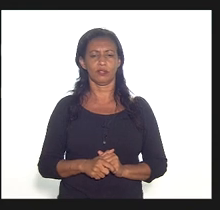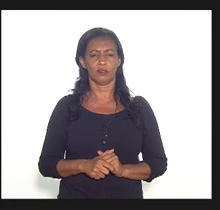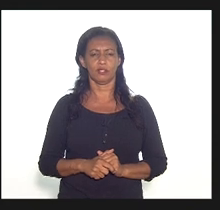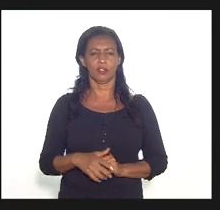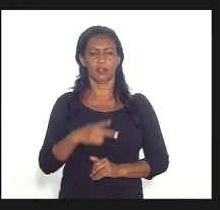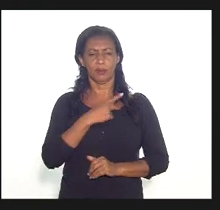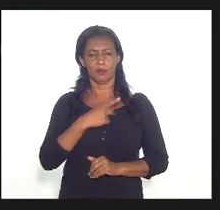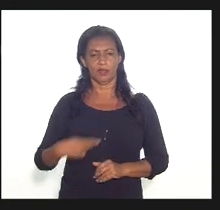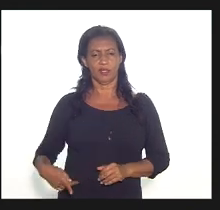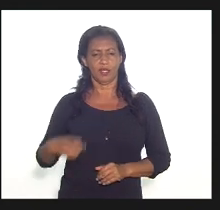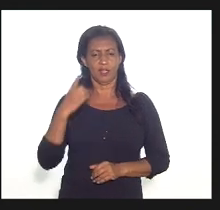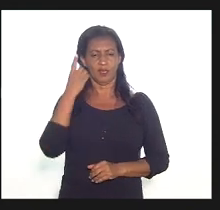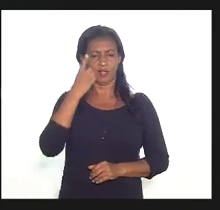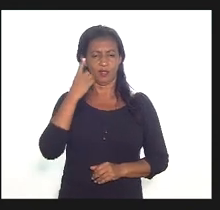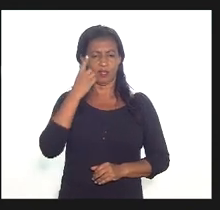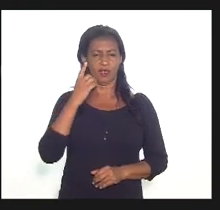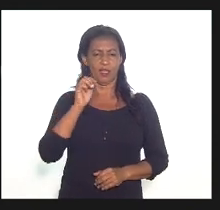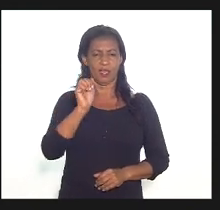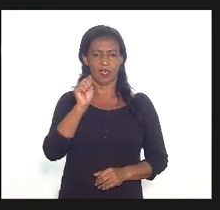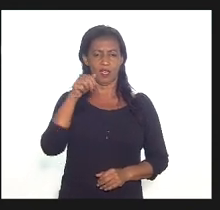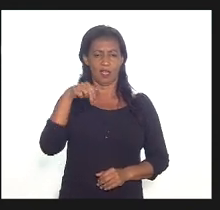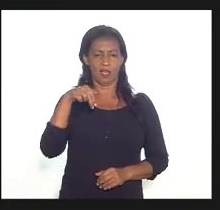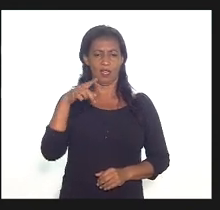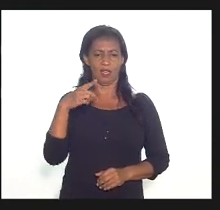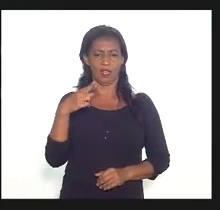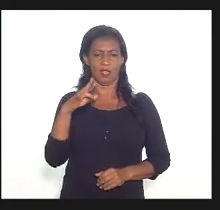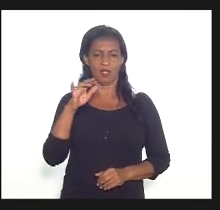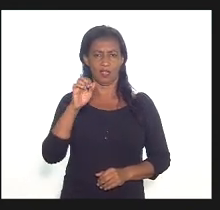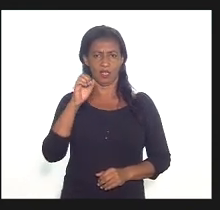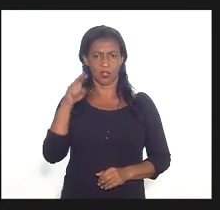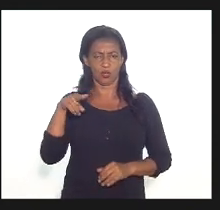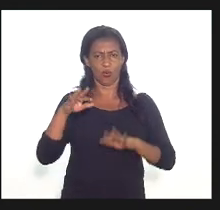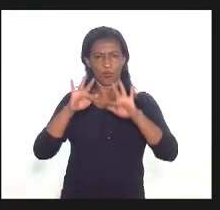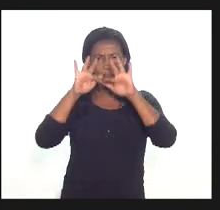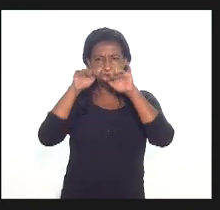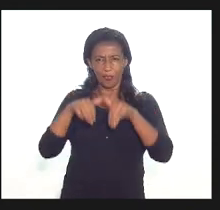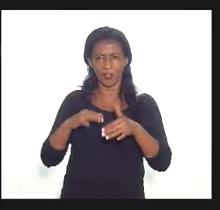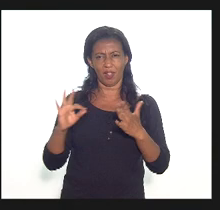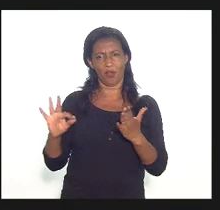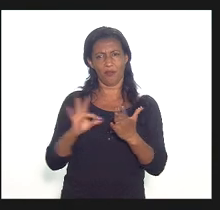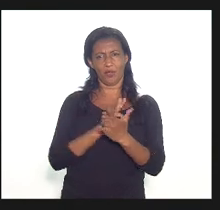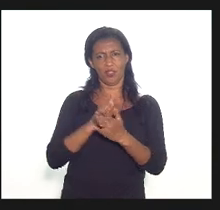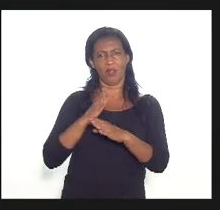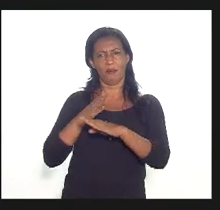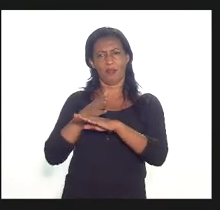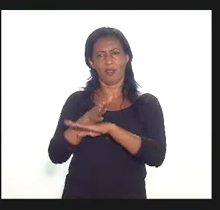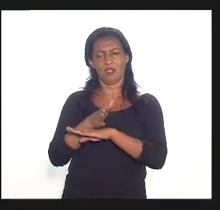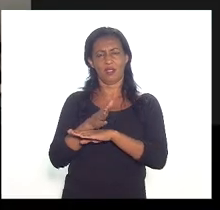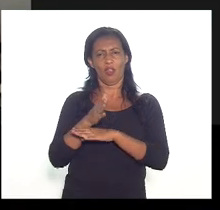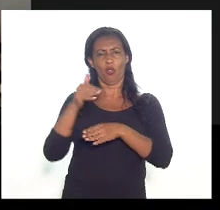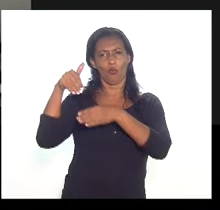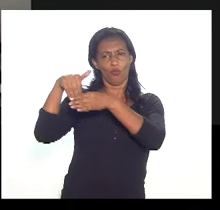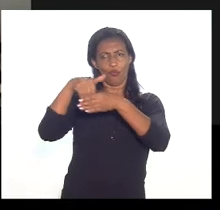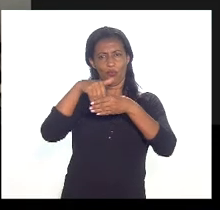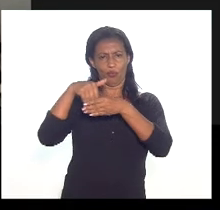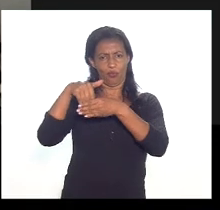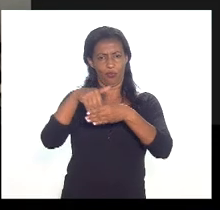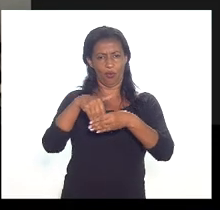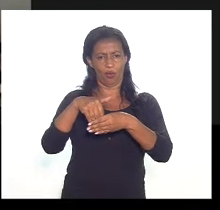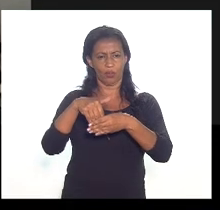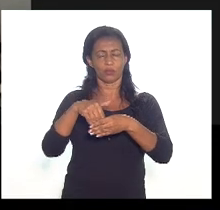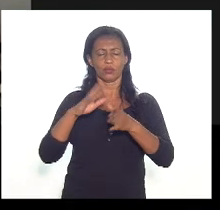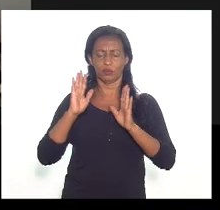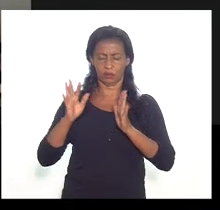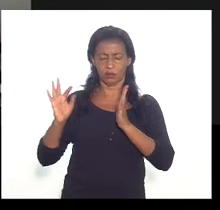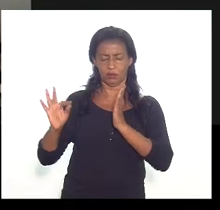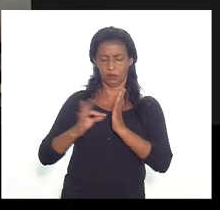Presidente, deputado Anderson Moraes, ao final da sessão, me escreve por gentileza para a declaração de voto. Perfeitamente, deputado Anderson Moraes está